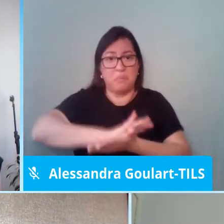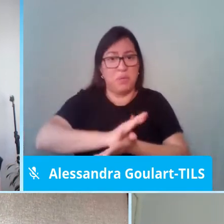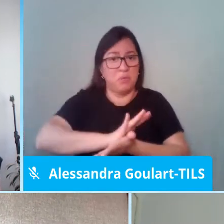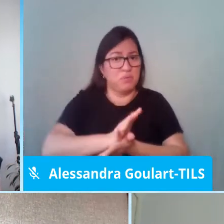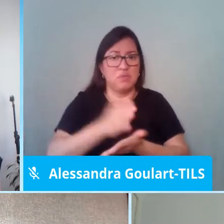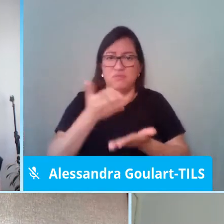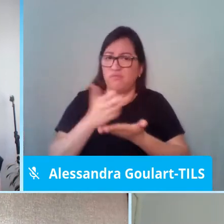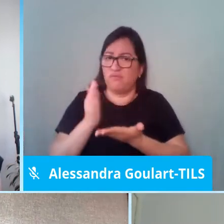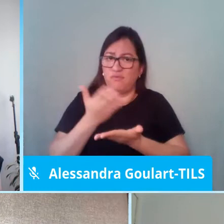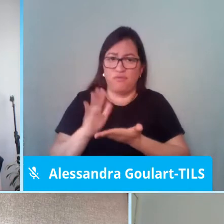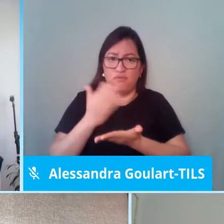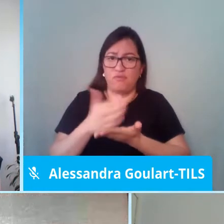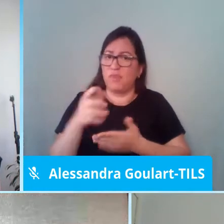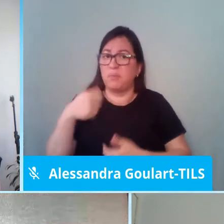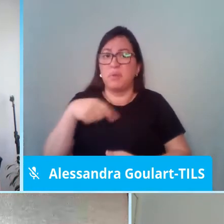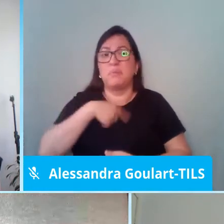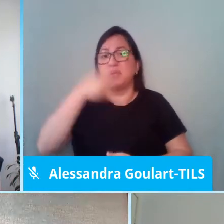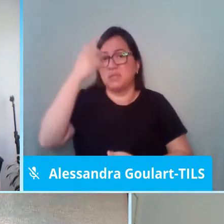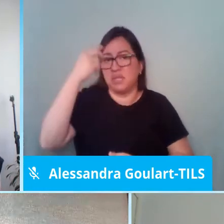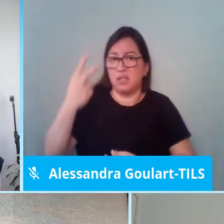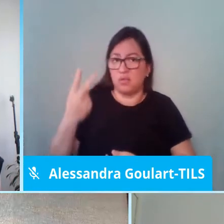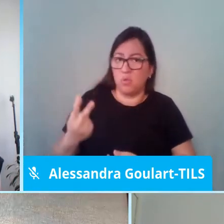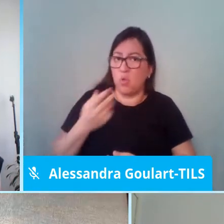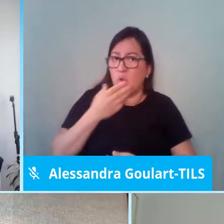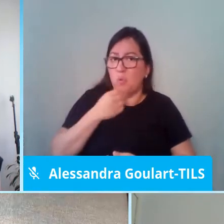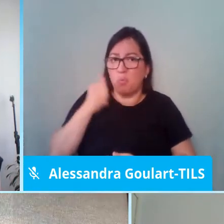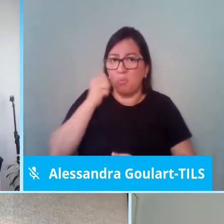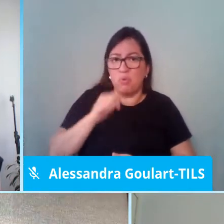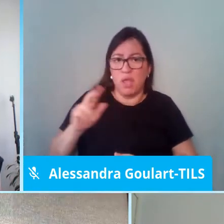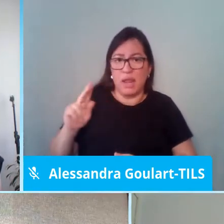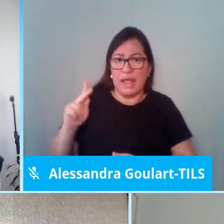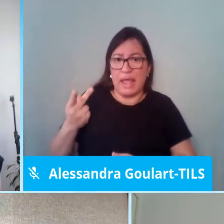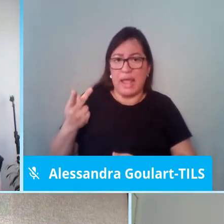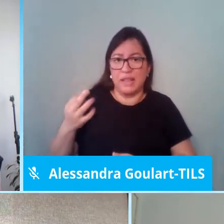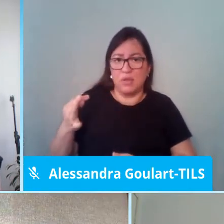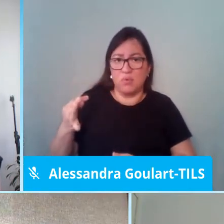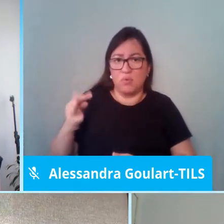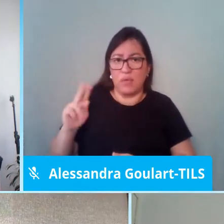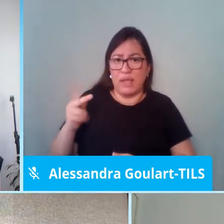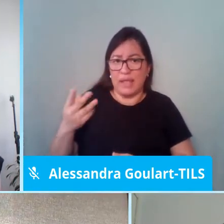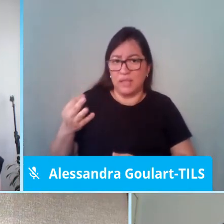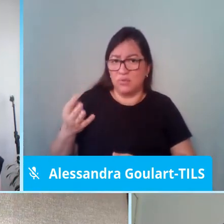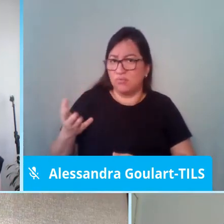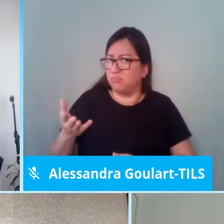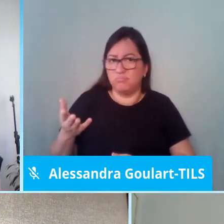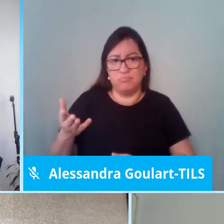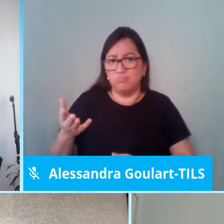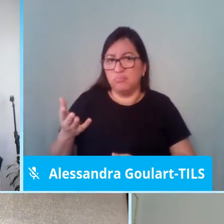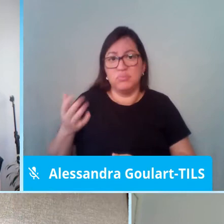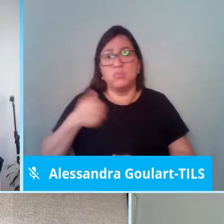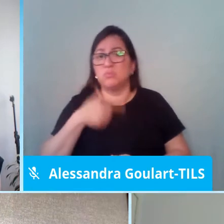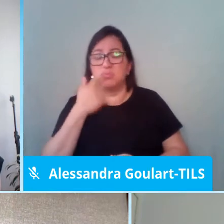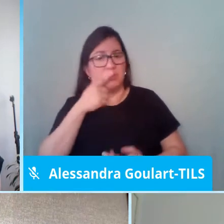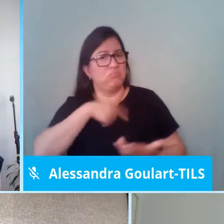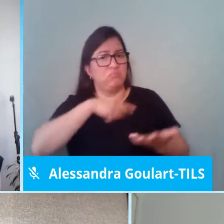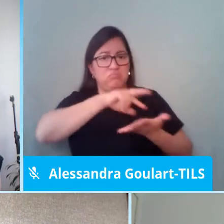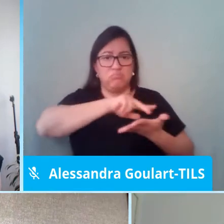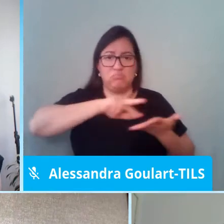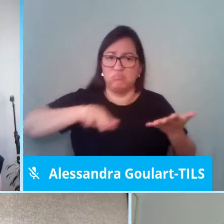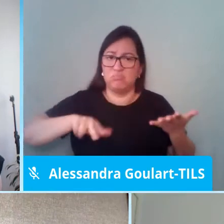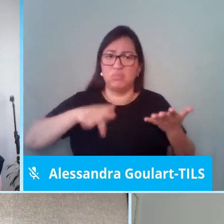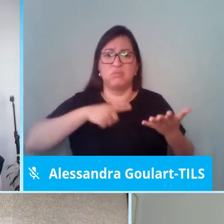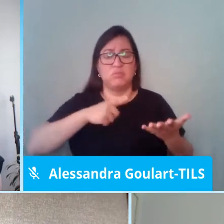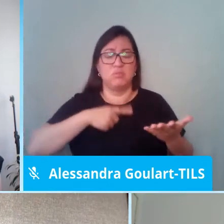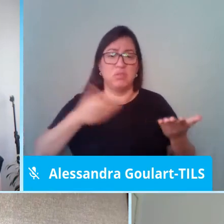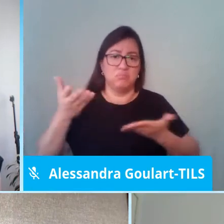tentar trazer as vulnerabilidades, estar atento às vulnerabilidades do nosso território e a gente tentar trabalhar com essas informações. Alguém colocou